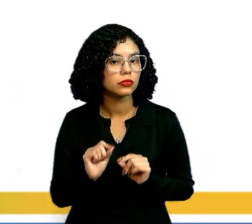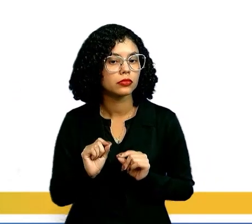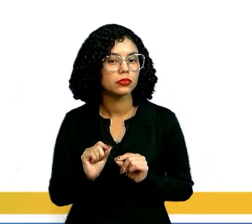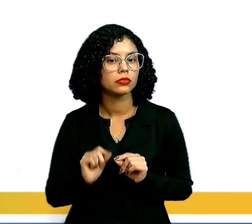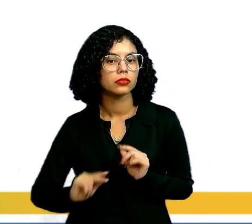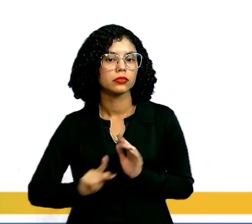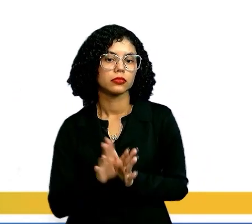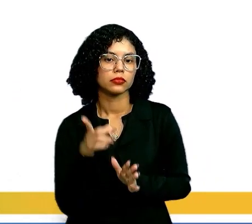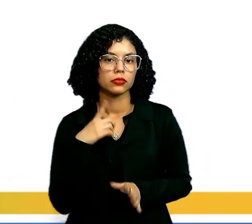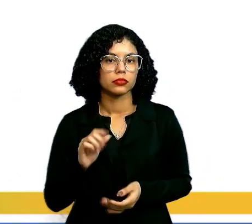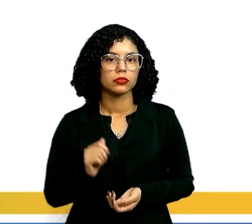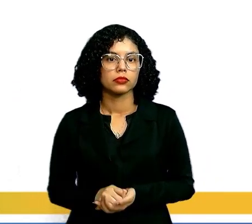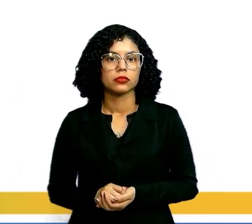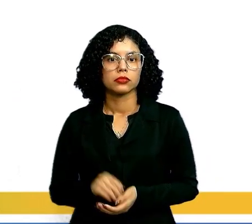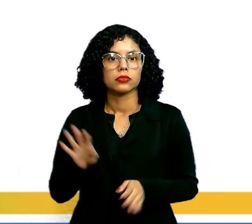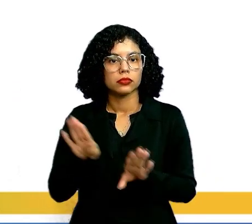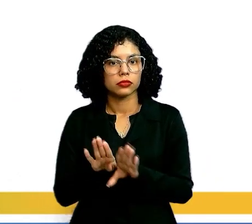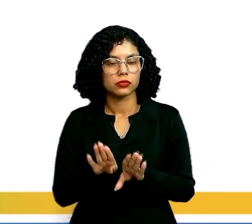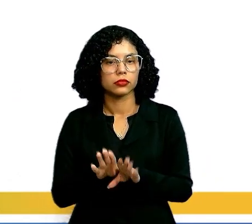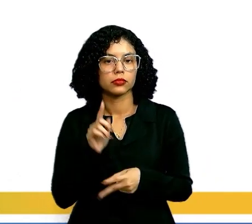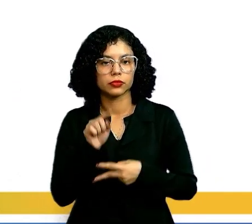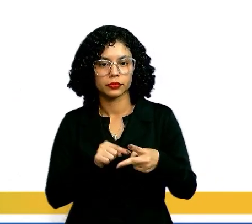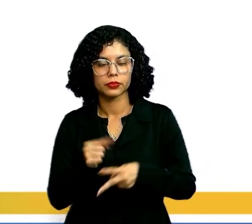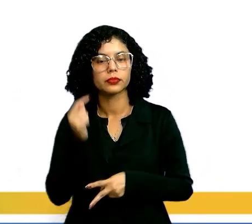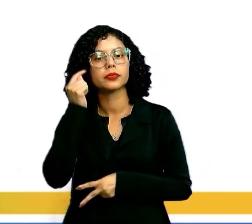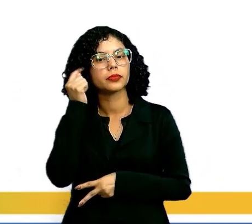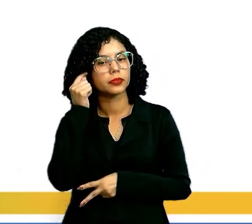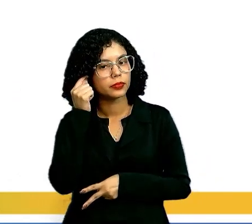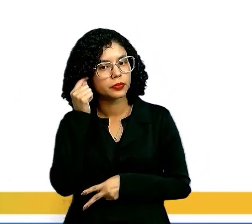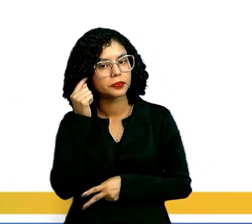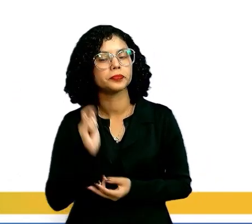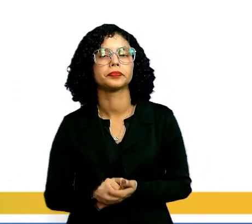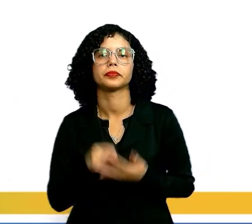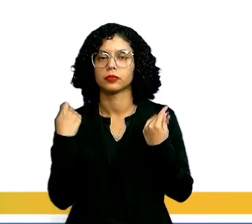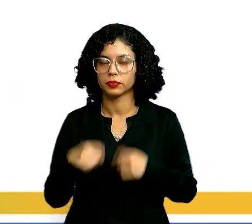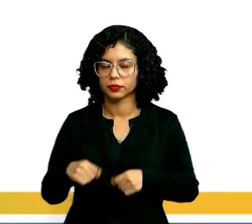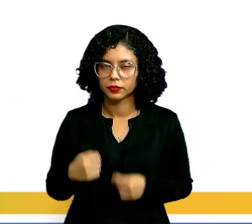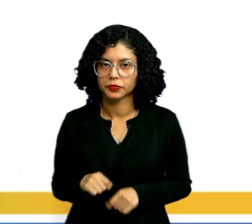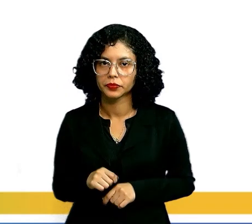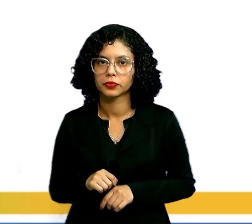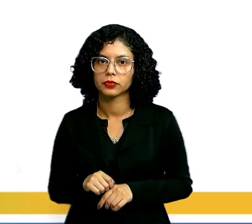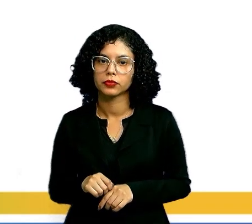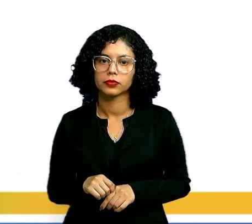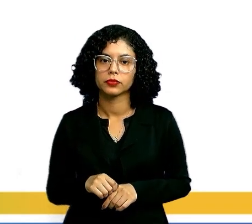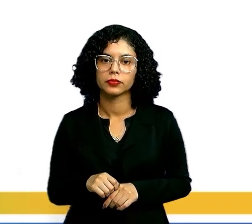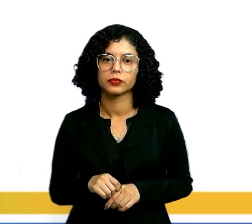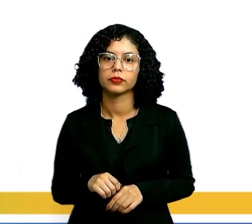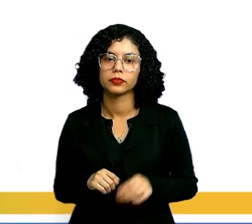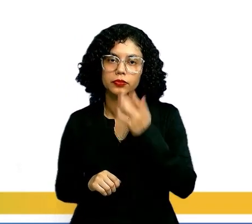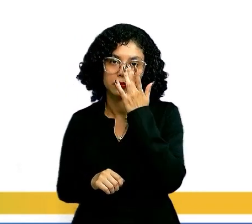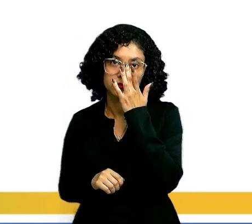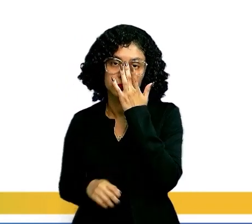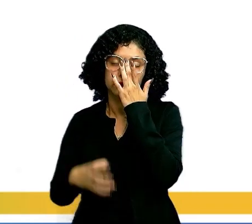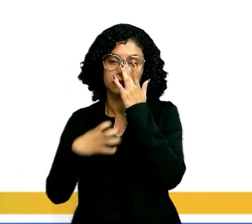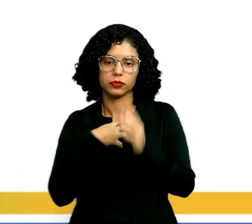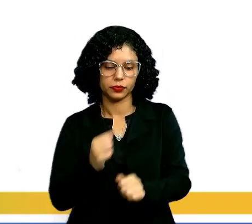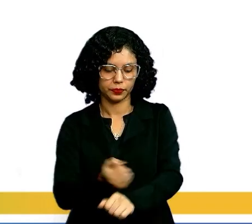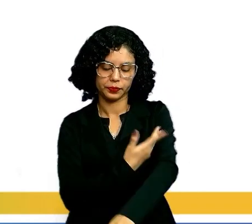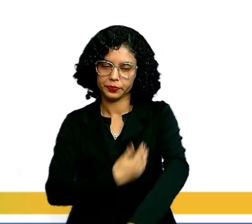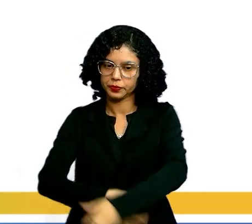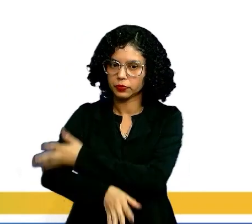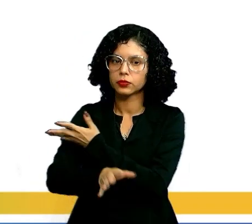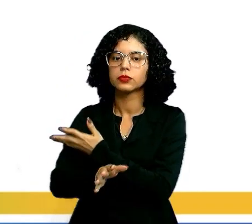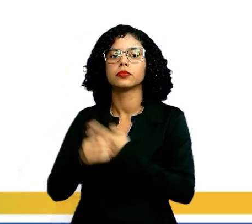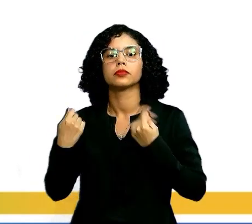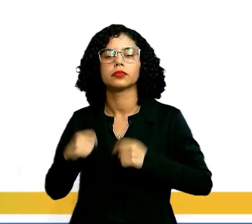não é tem o cavalo Rebelde que são os nossos pensamentos que nós devemos aliás que são os nossos sentimentos que